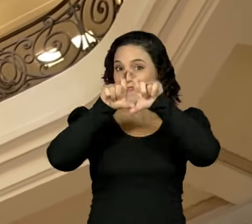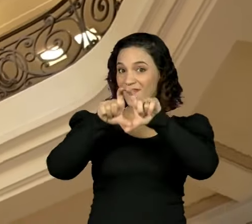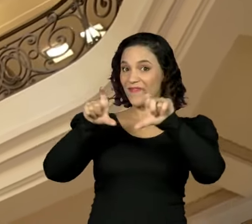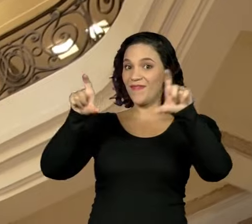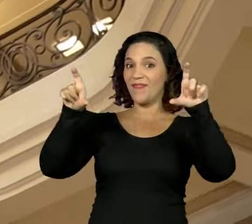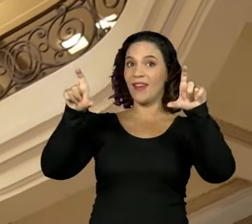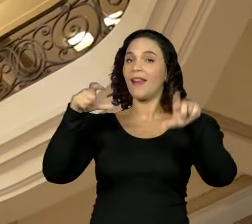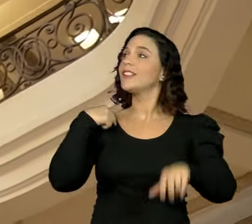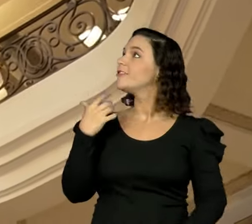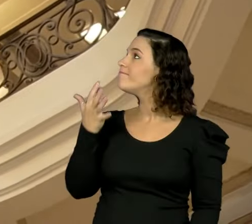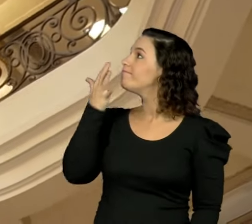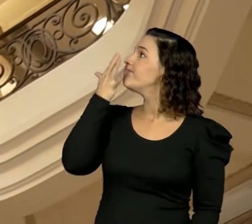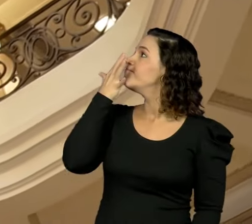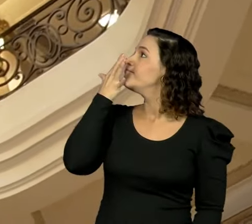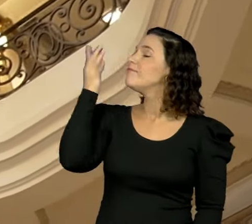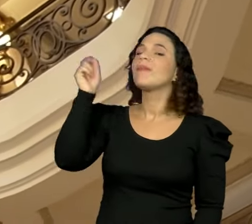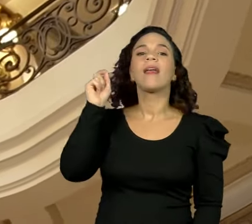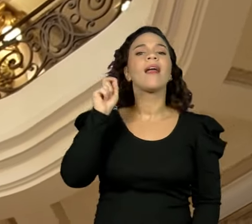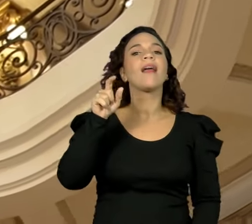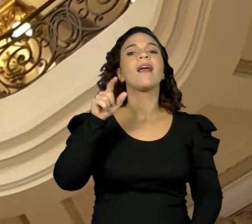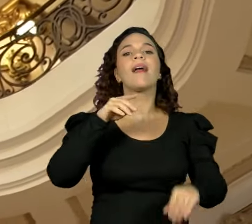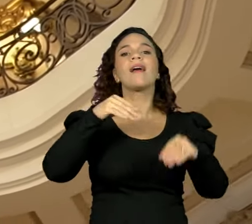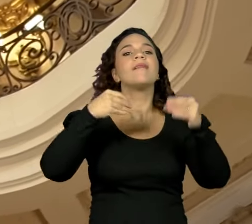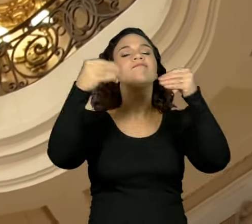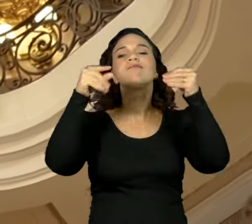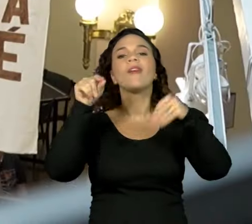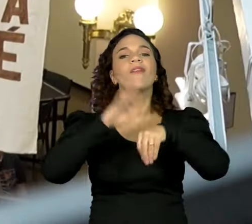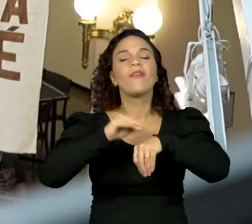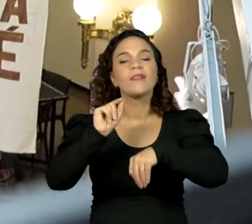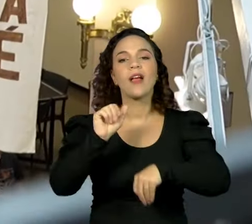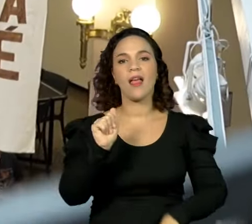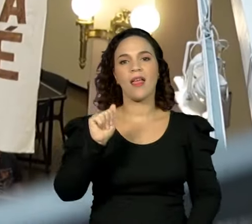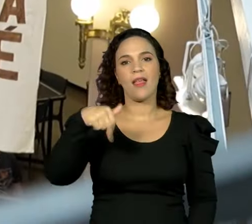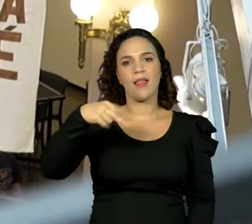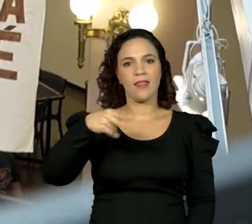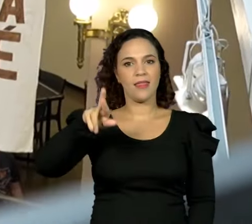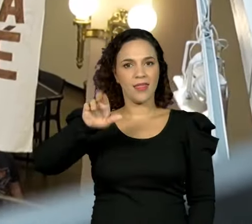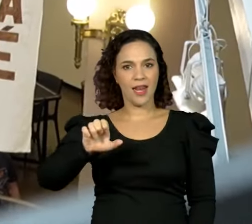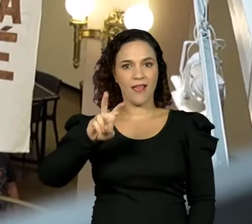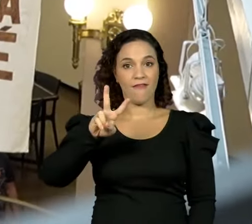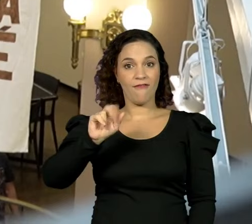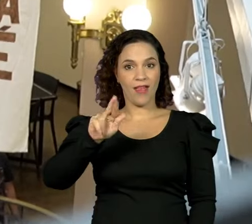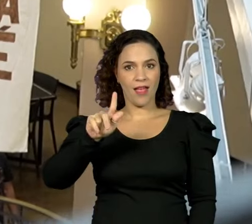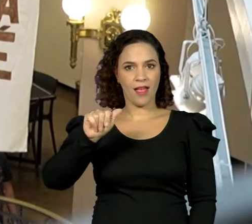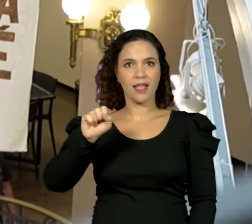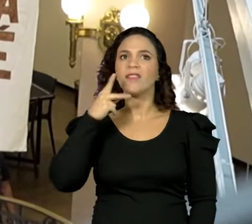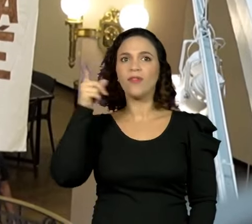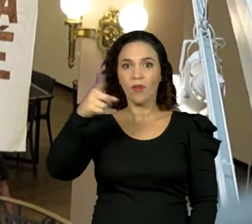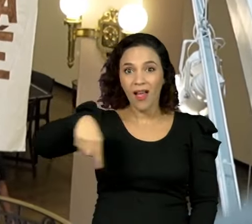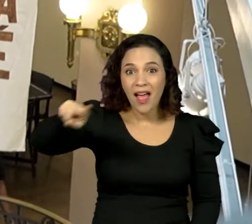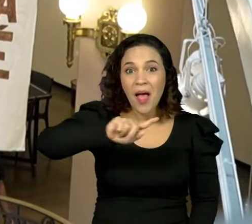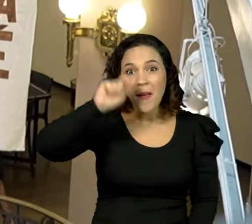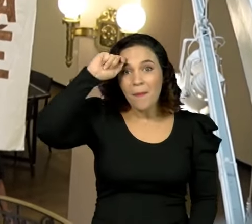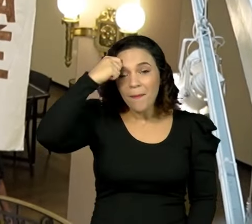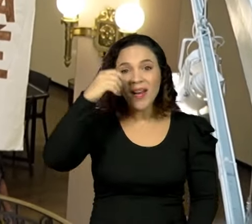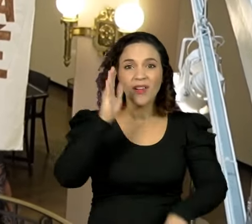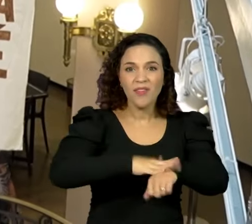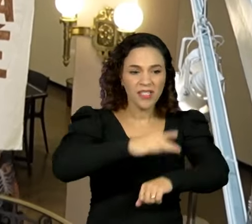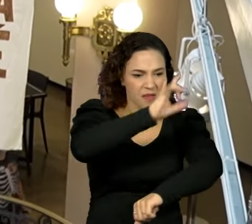uma bandeira do André Vargas, que ele fala que se os pretos velhos todo o café produziram, a eles todo o